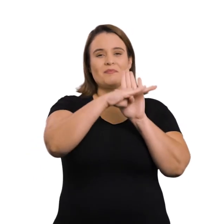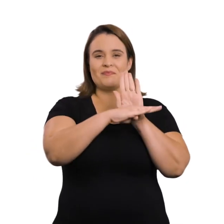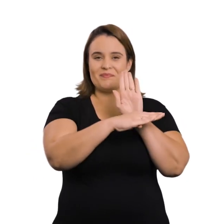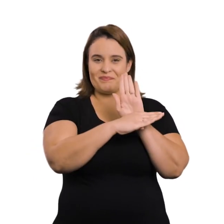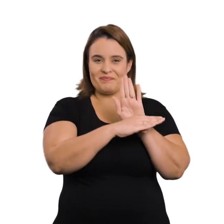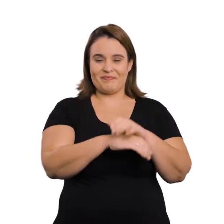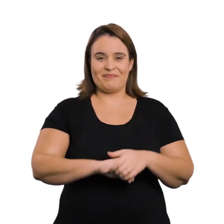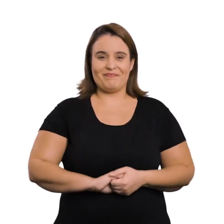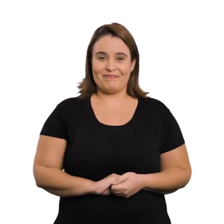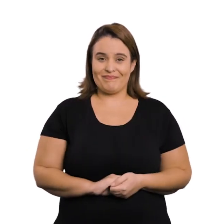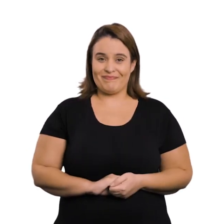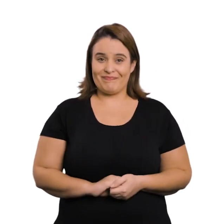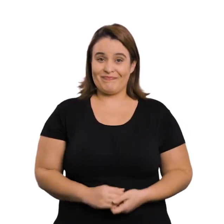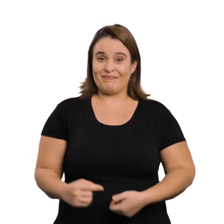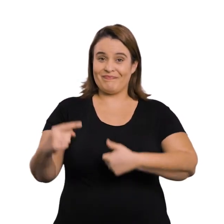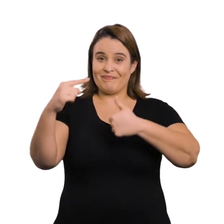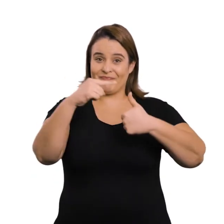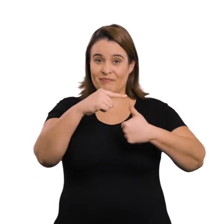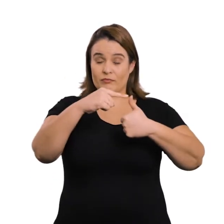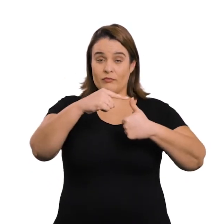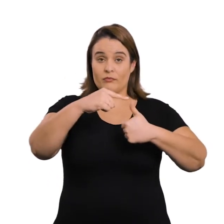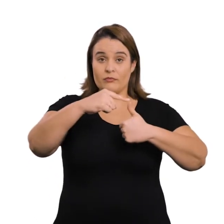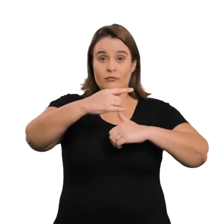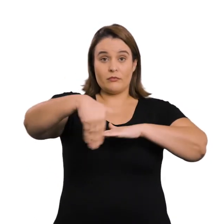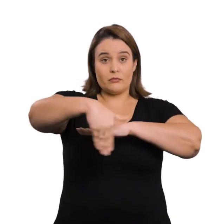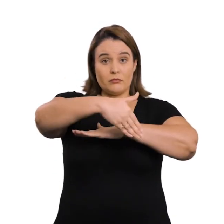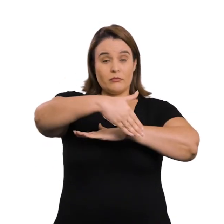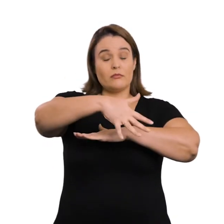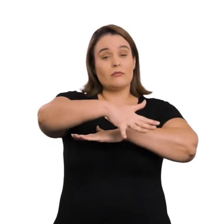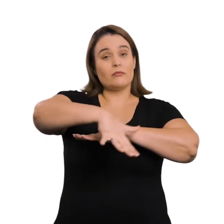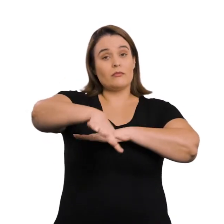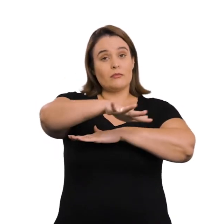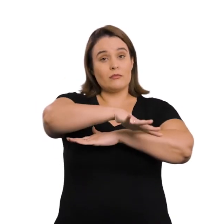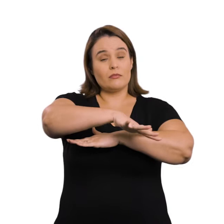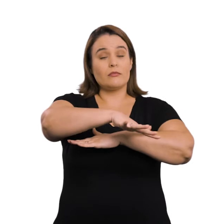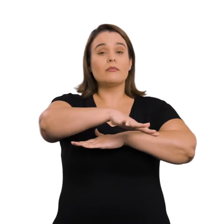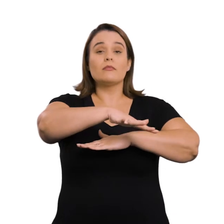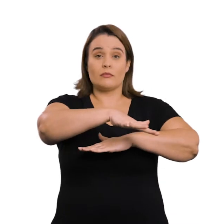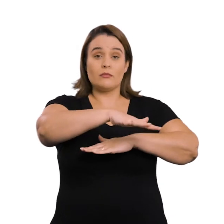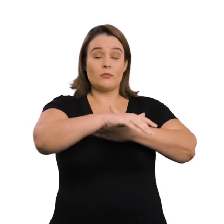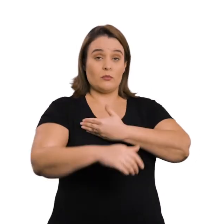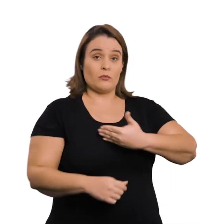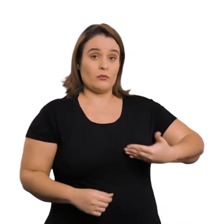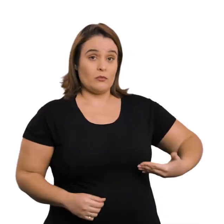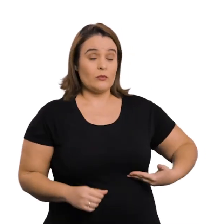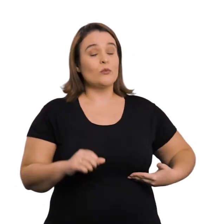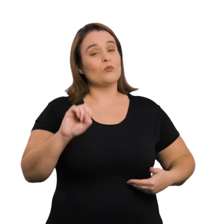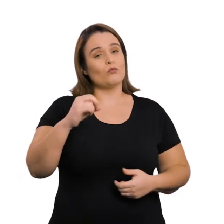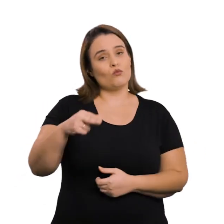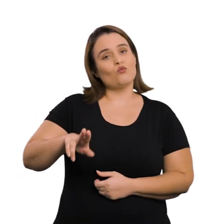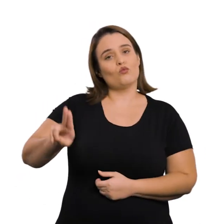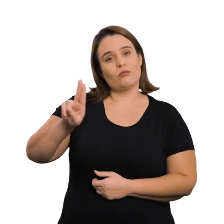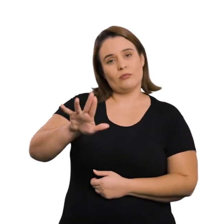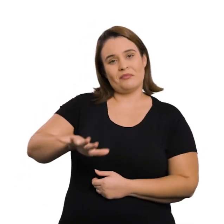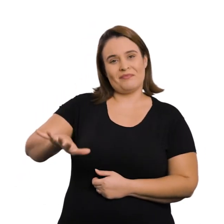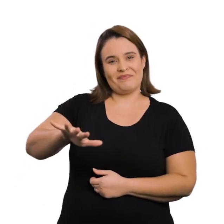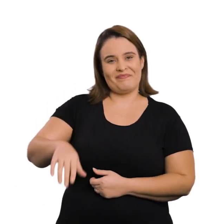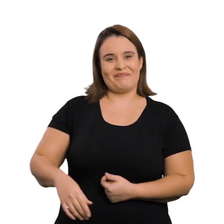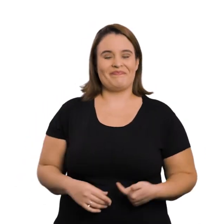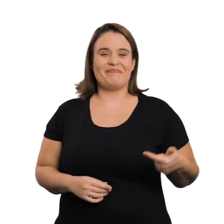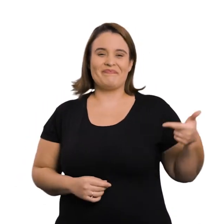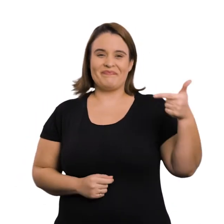ser classificadas em A. Barreiras urbanísticas, em vias públicas e nos espaços de uso